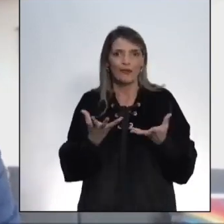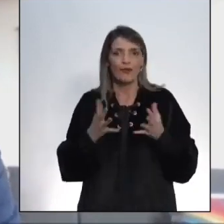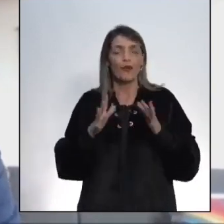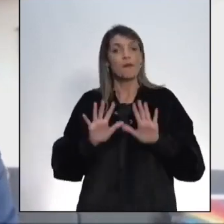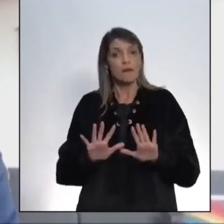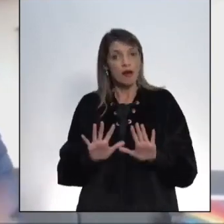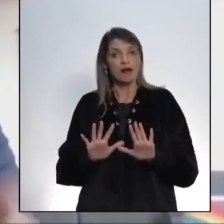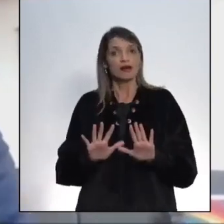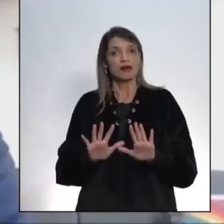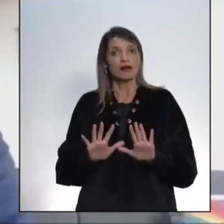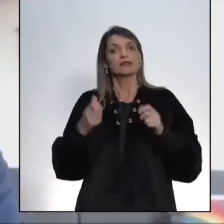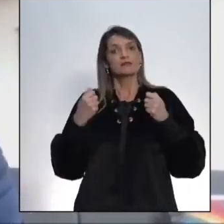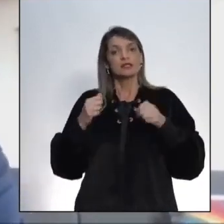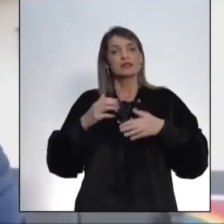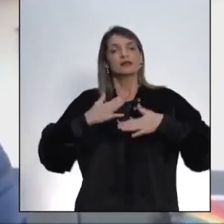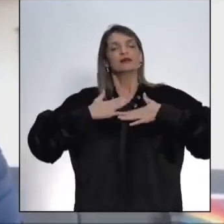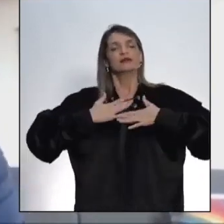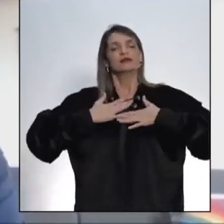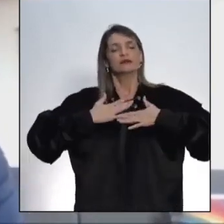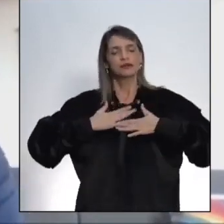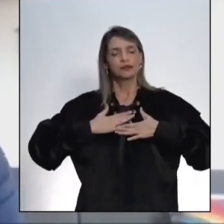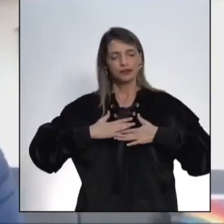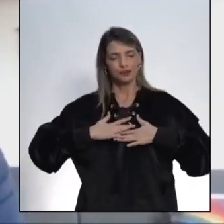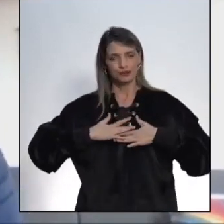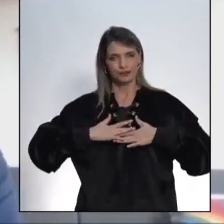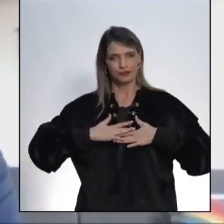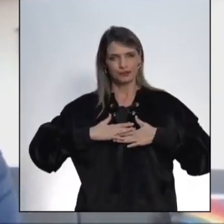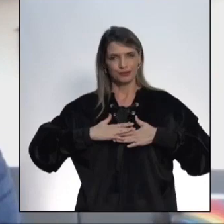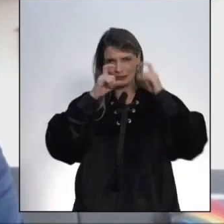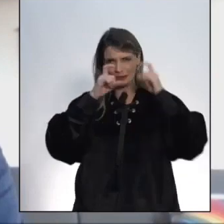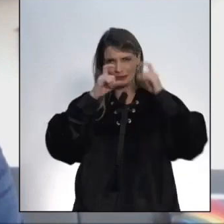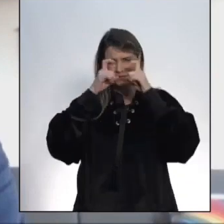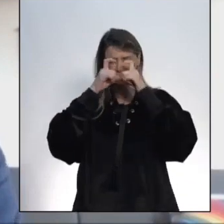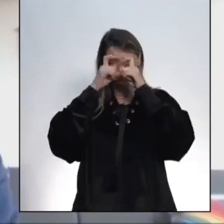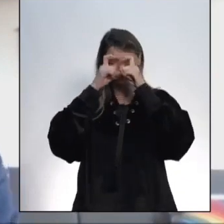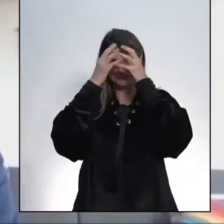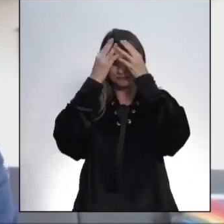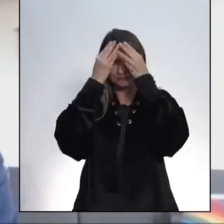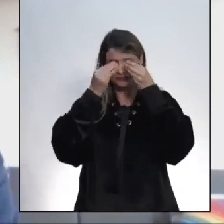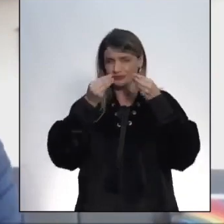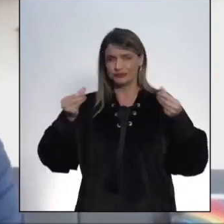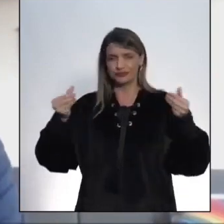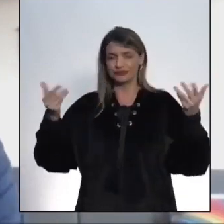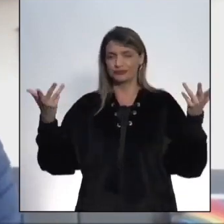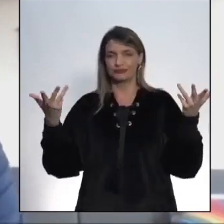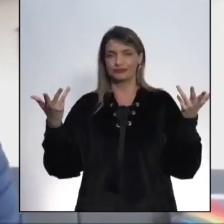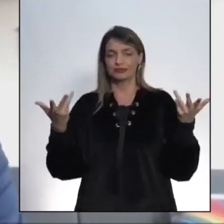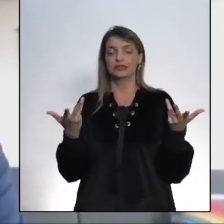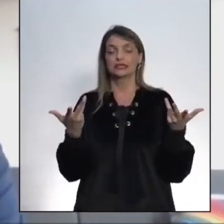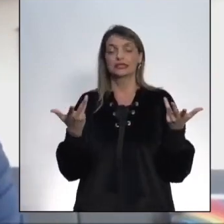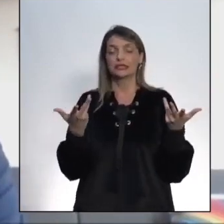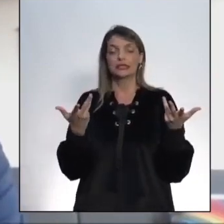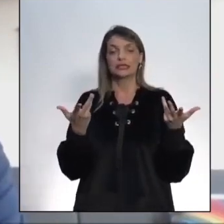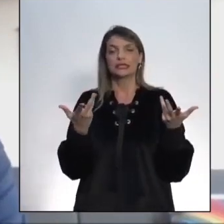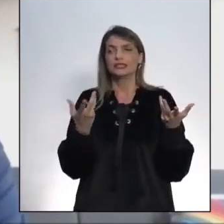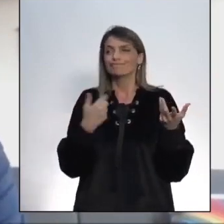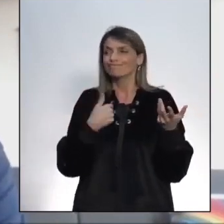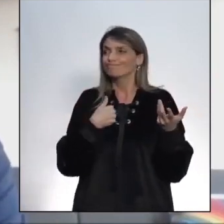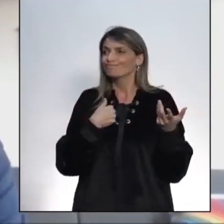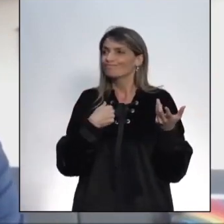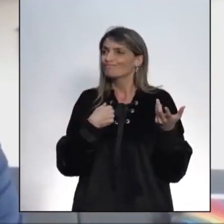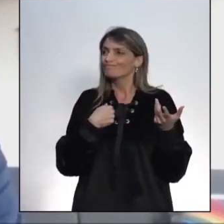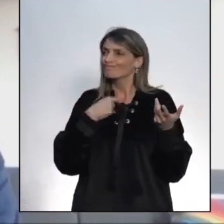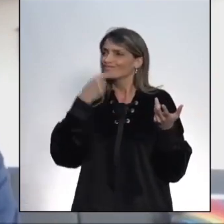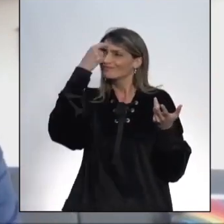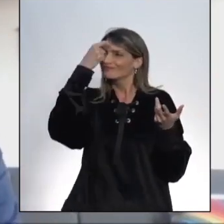tem que baixar a nossa preocupação nesse sentido, e a melhor forma que eu encontro, por isso que eu fiz a sugestão